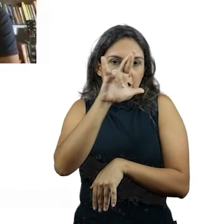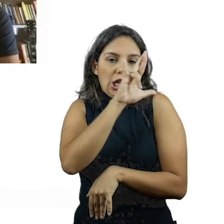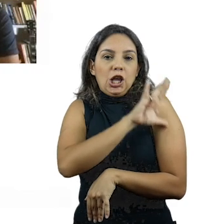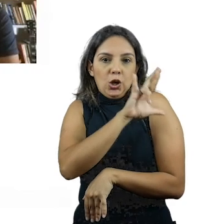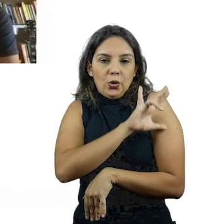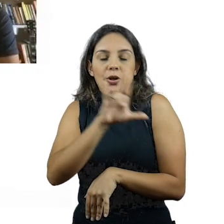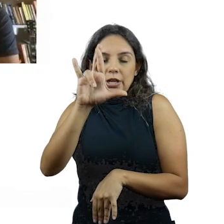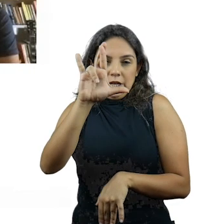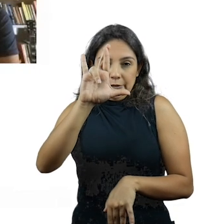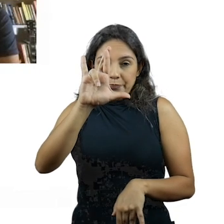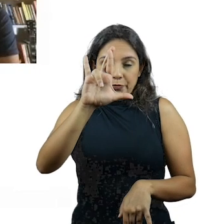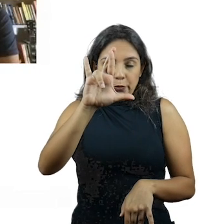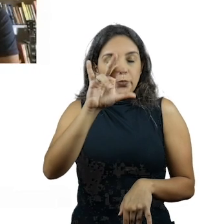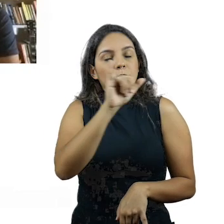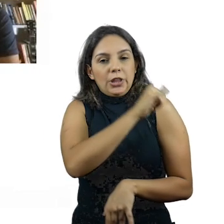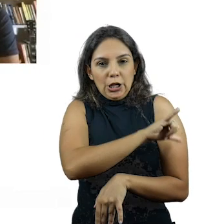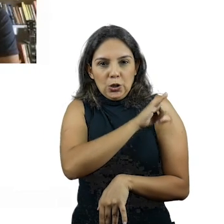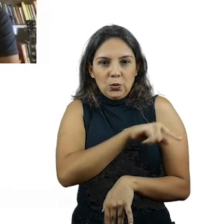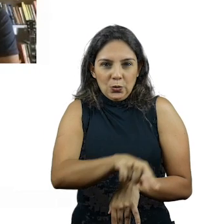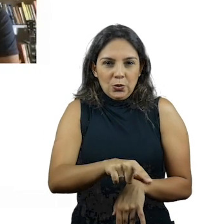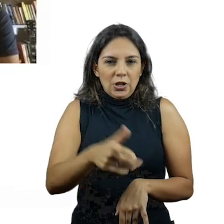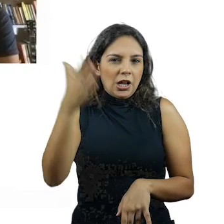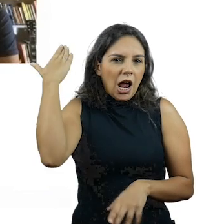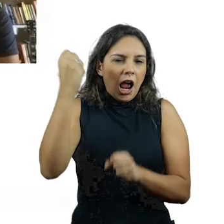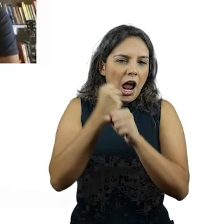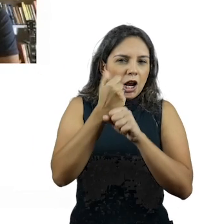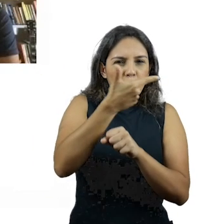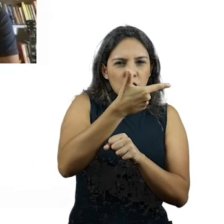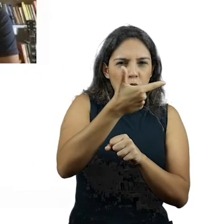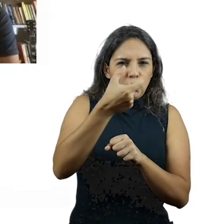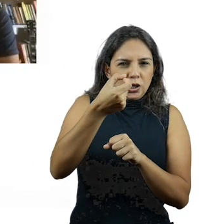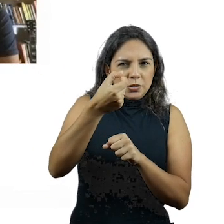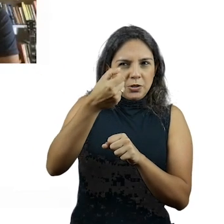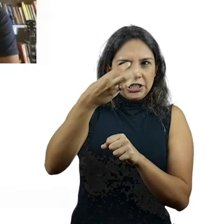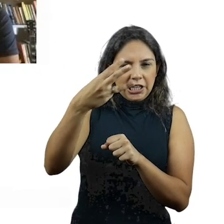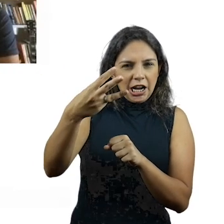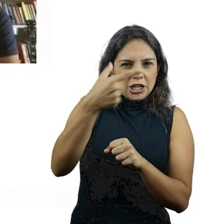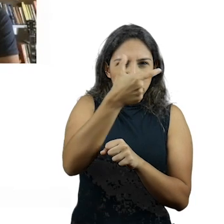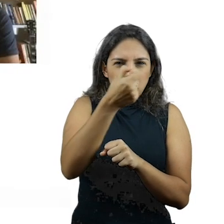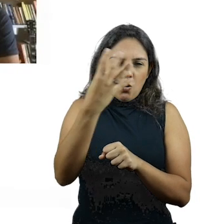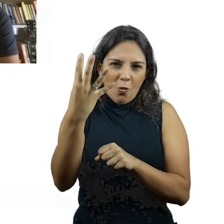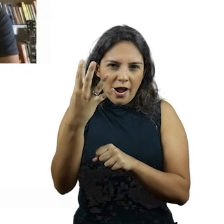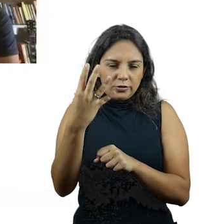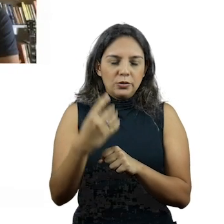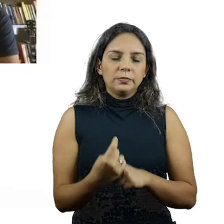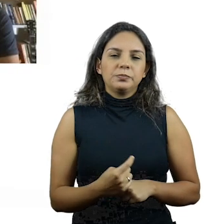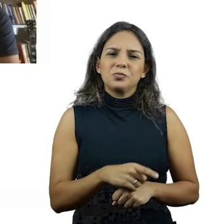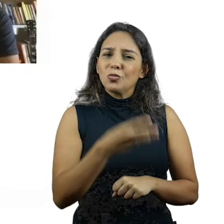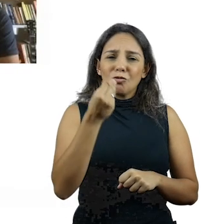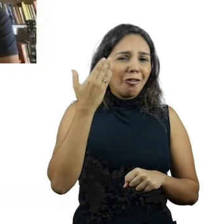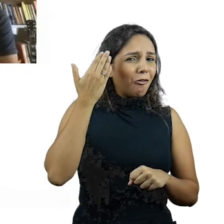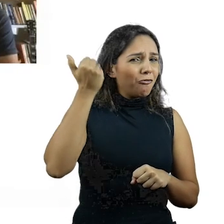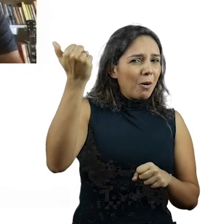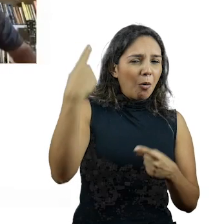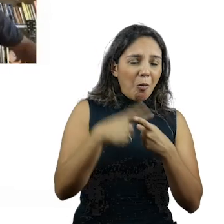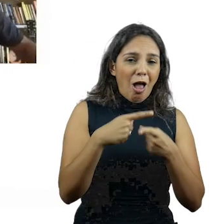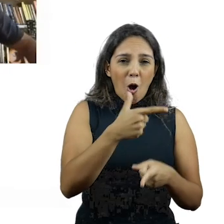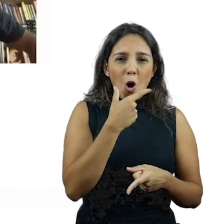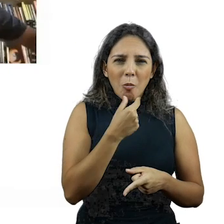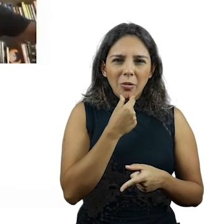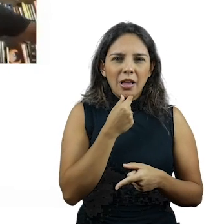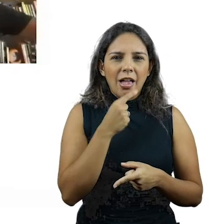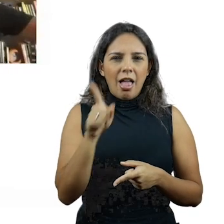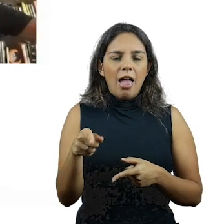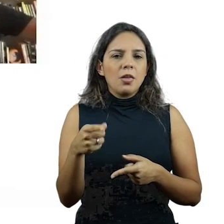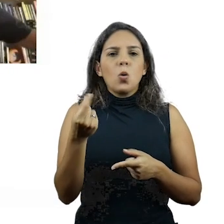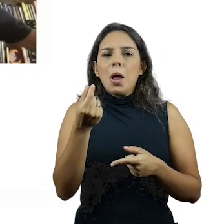anos 2000, ali no anos de 2003, 2004. Ele ficou muito famoso porque era um rapaz de classe média, muito